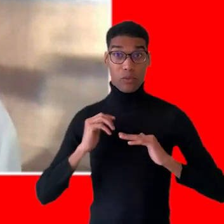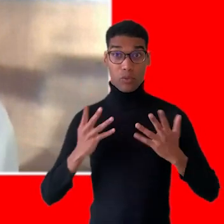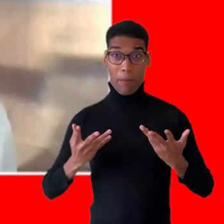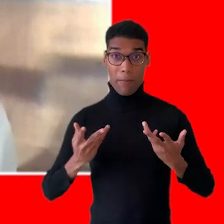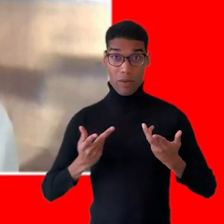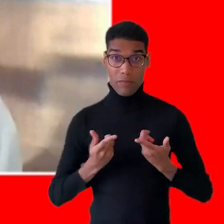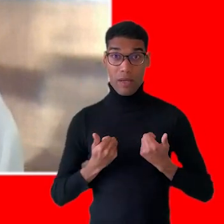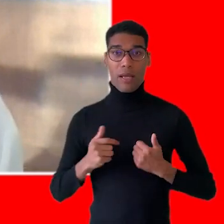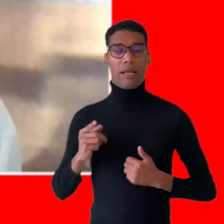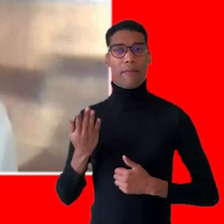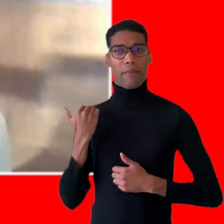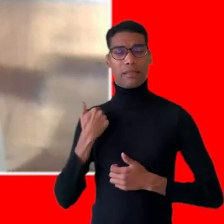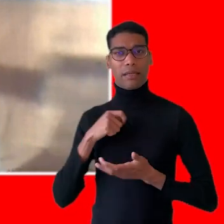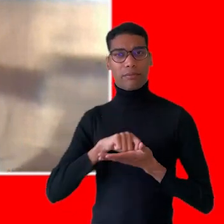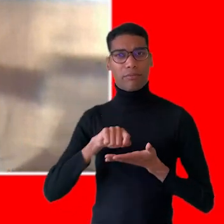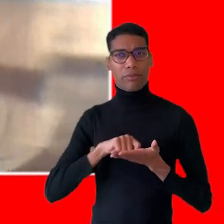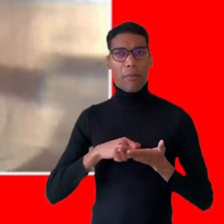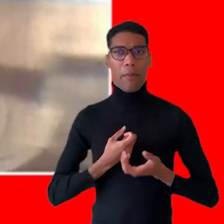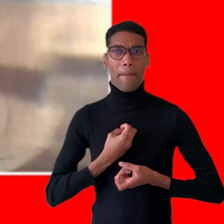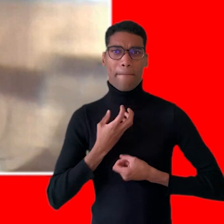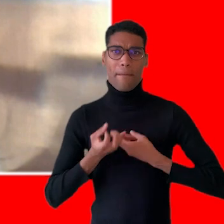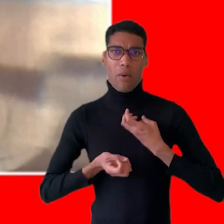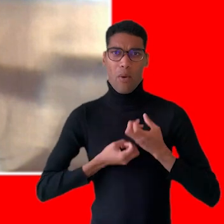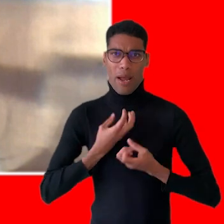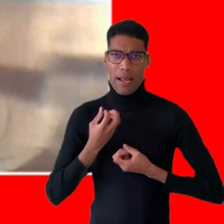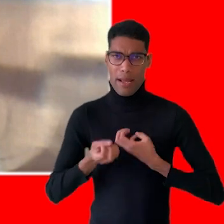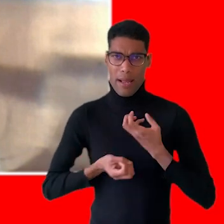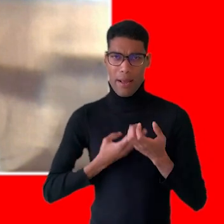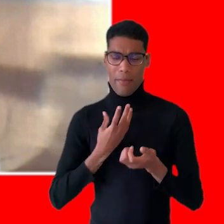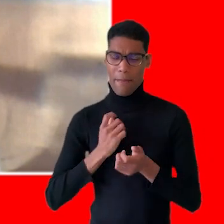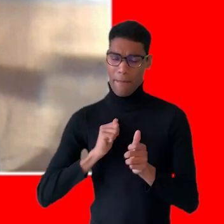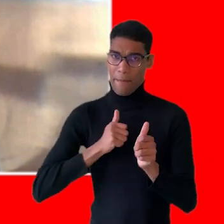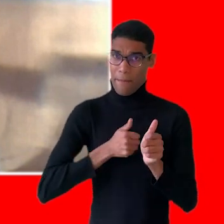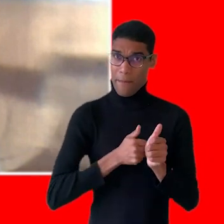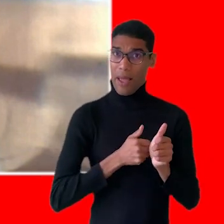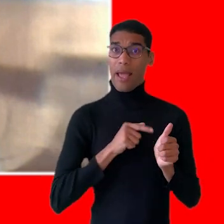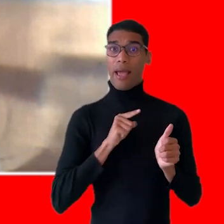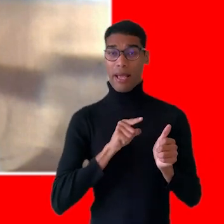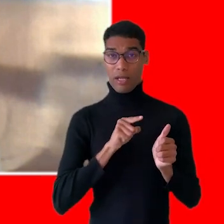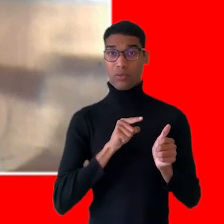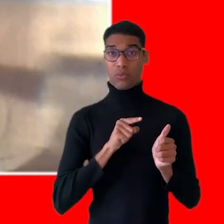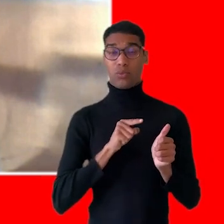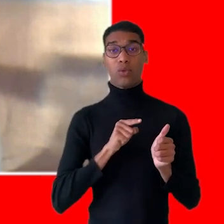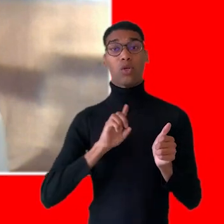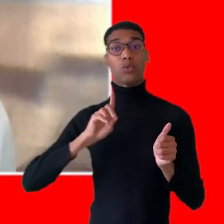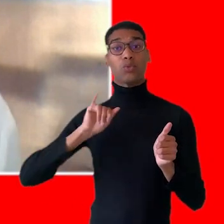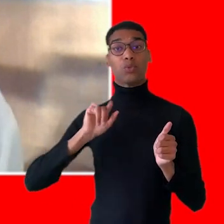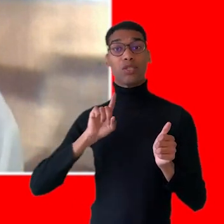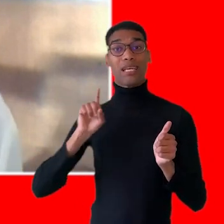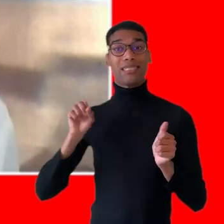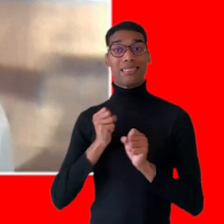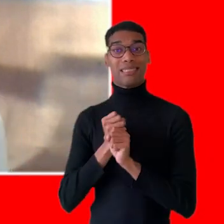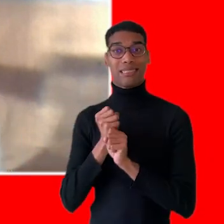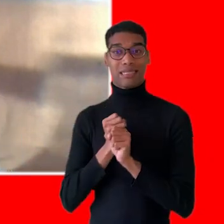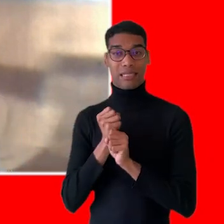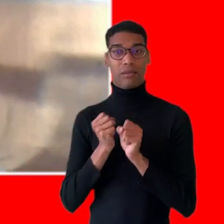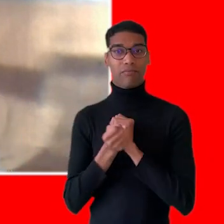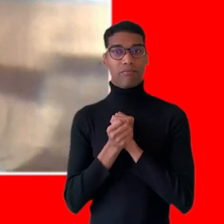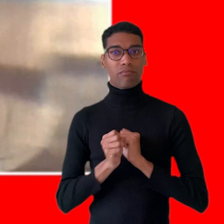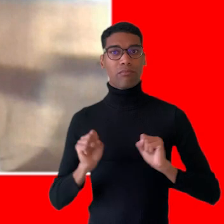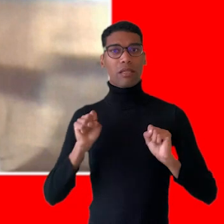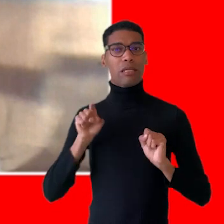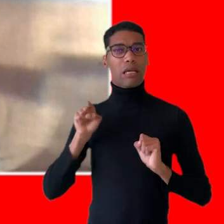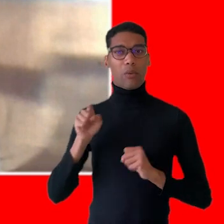produção incrível e que fez um poema naquela ocasião, nas proximidades do centenário da abolição, questionando